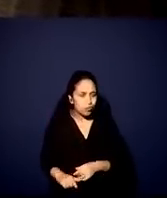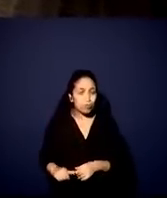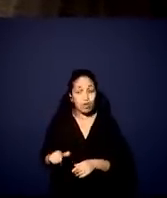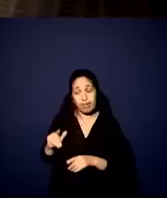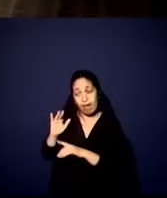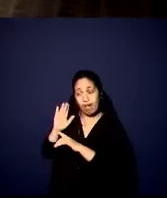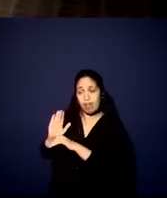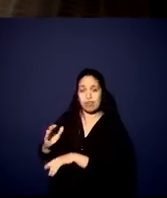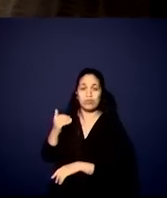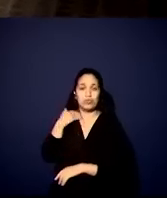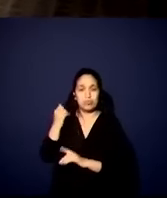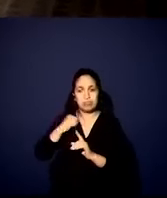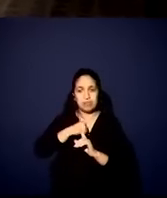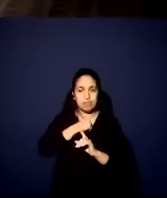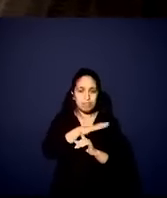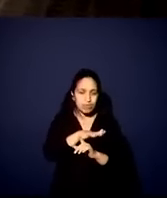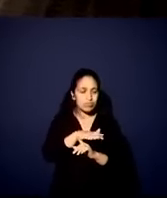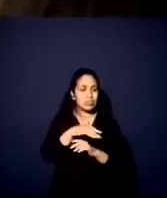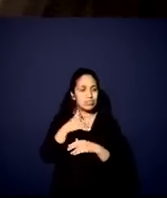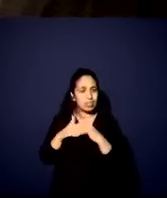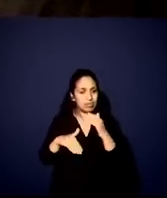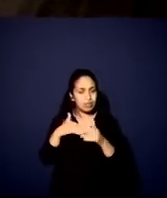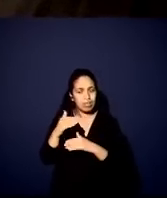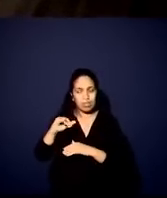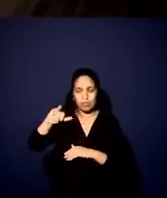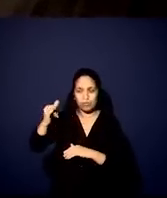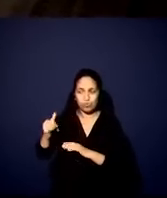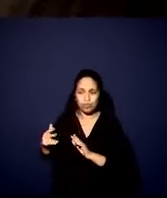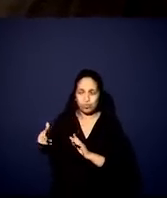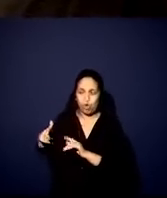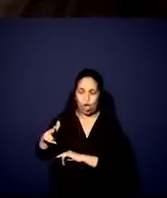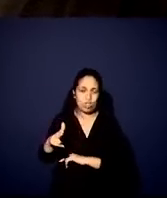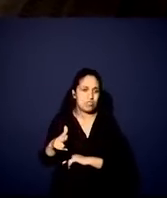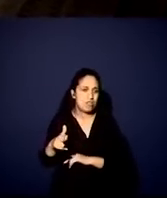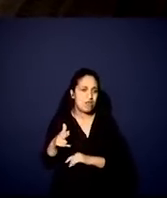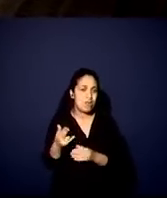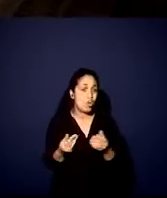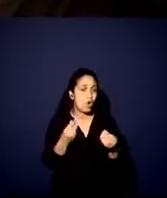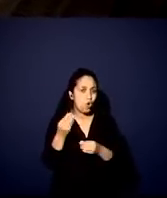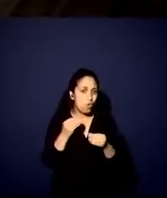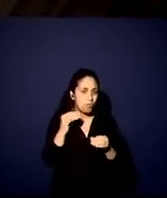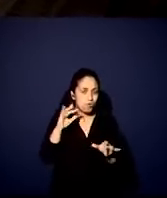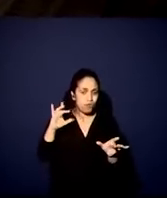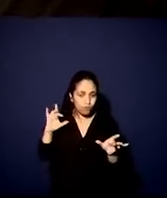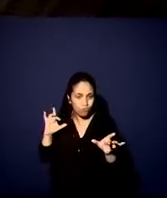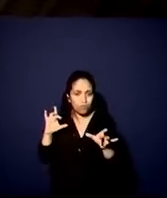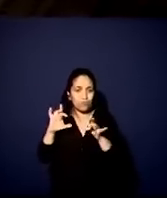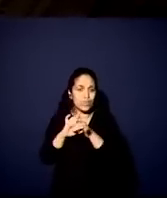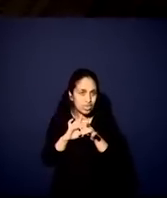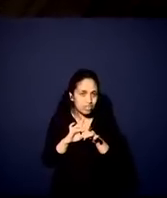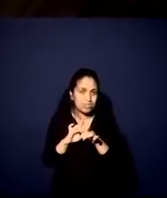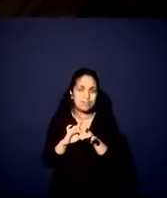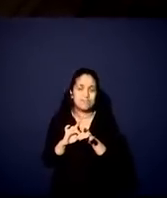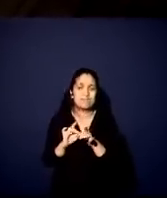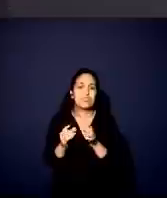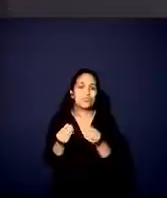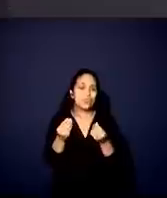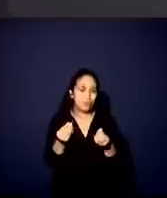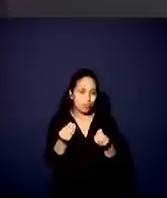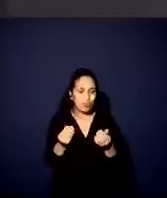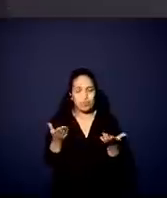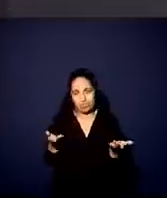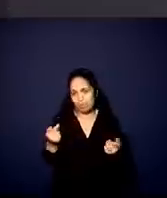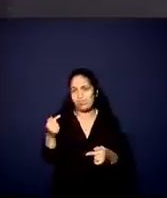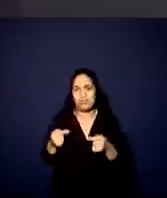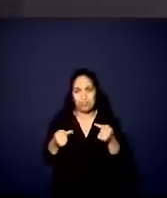trabalho do Banco Central para se encaminhar para o corte de juros no fundo é como rancorar essas expectativas muito mas essa